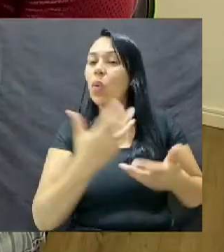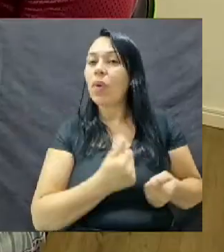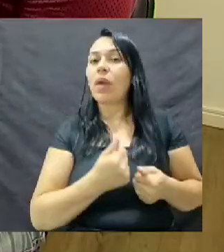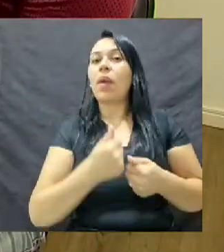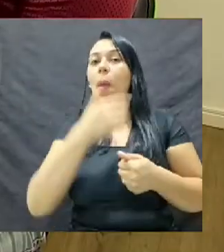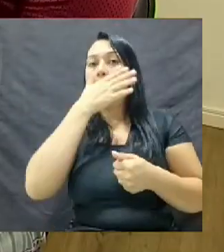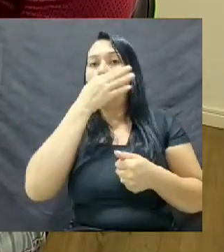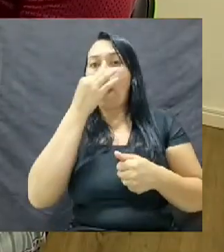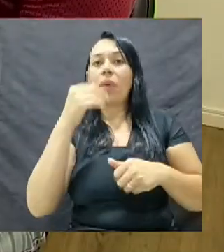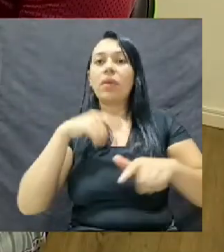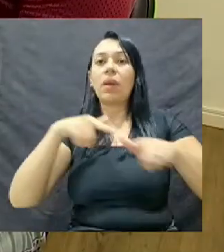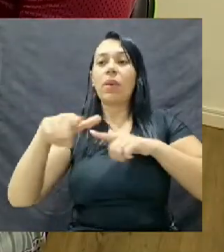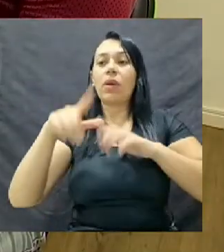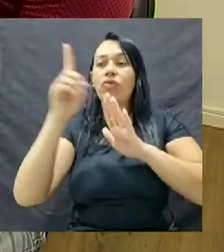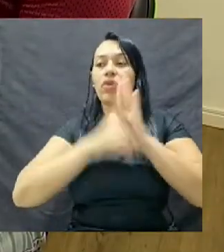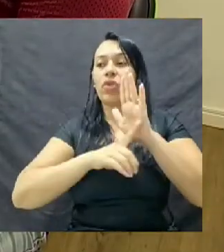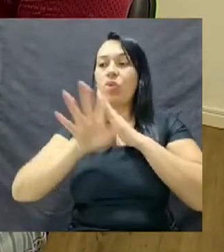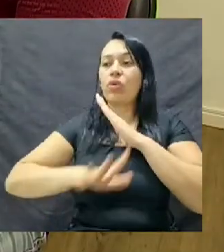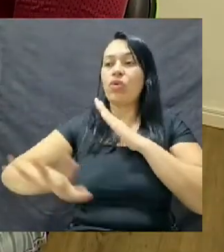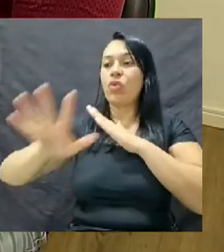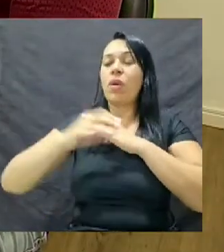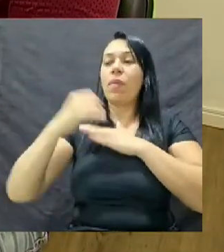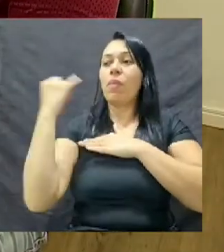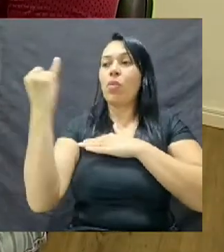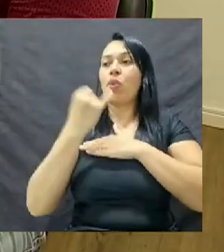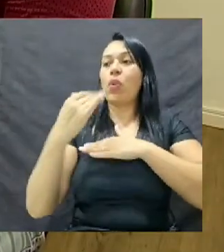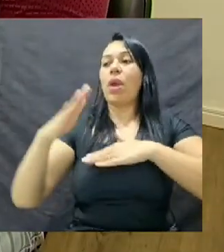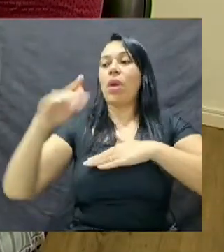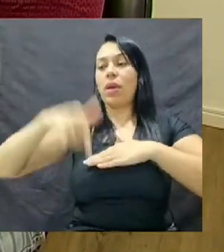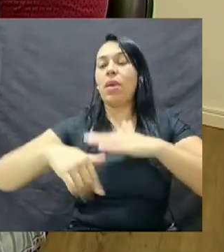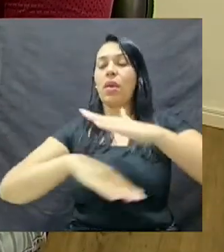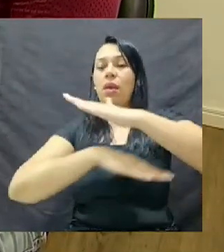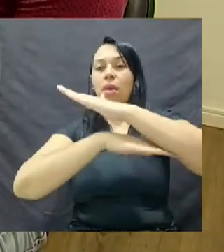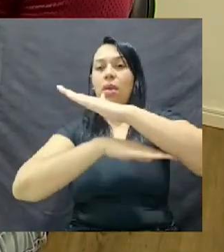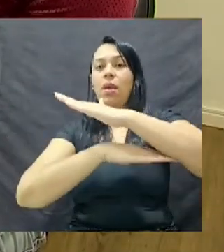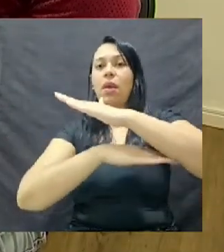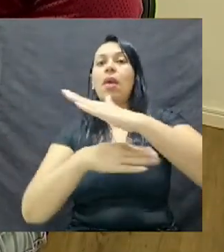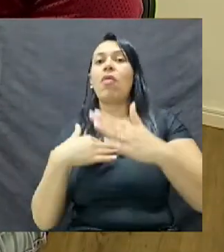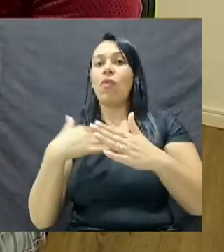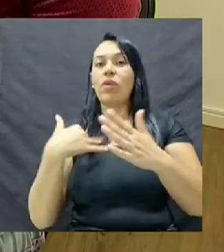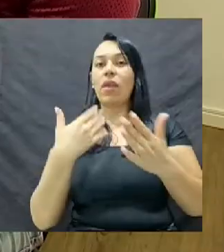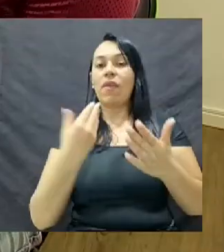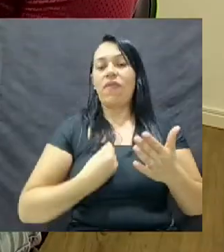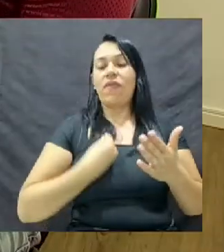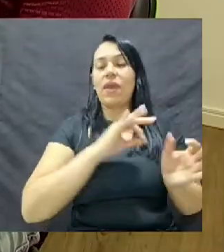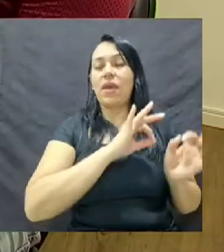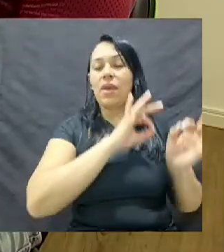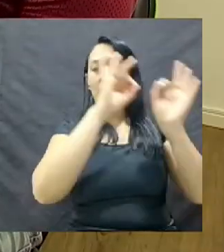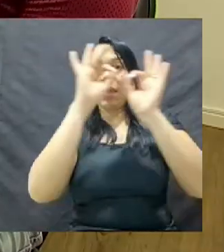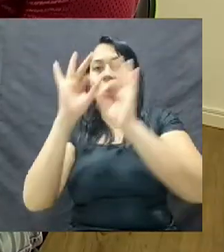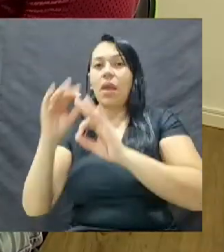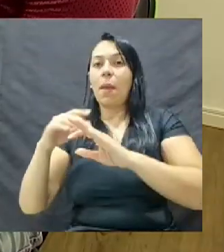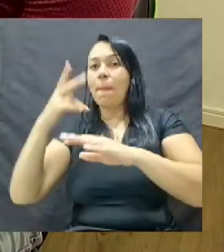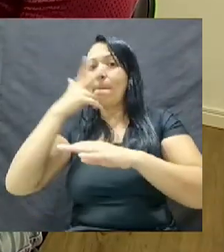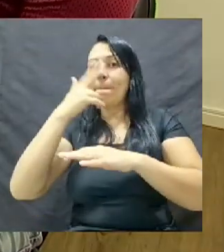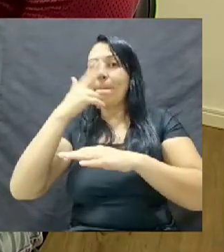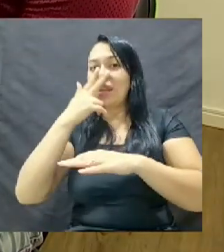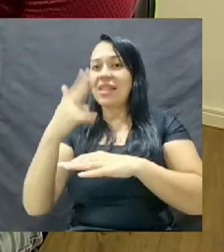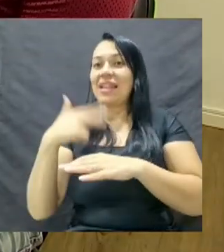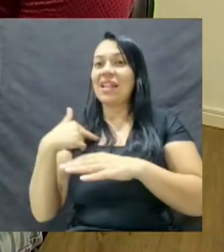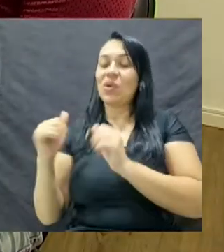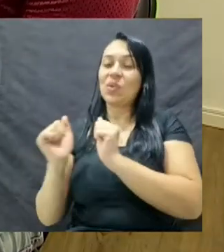aqui dessa importante Casa de Leis. E você, Hugo, a sua trajetória é um pouco parecida com a do Ronan, né? Você também está aqui faz mais ou menos 11 anos